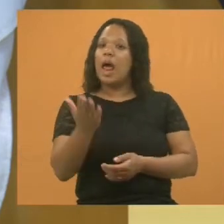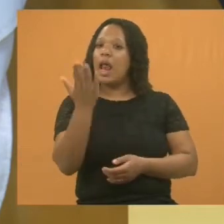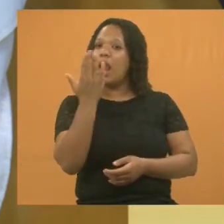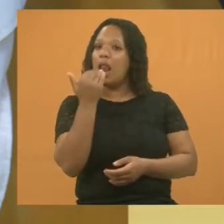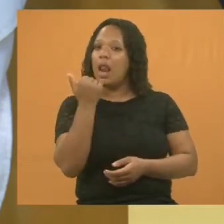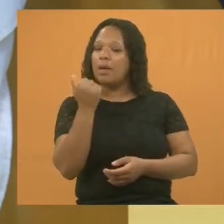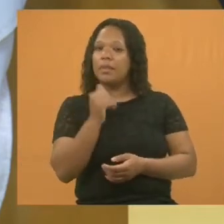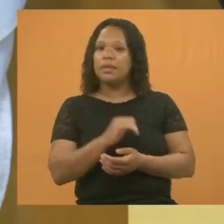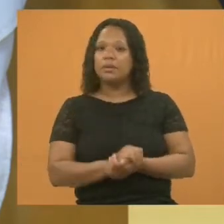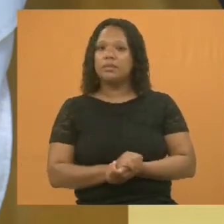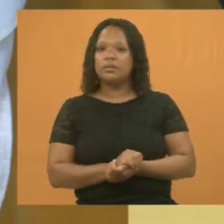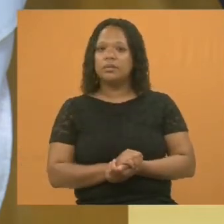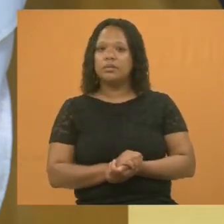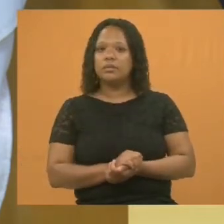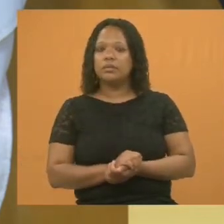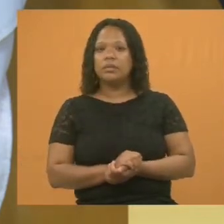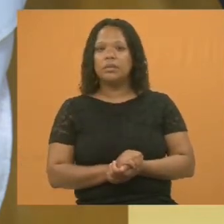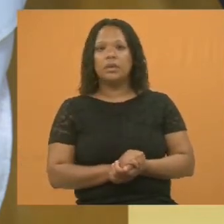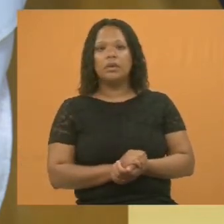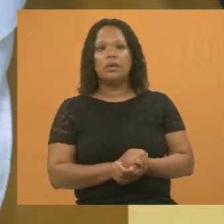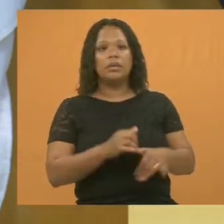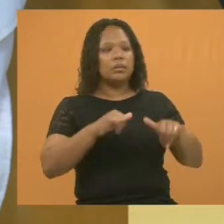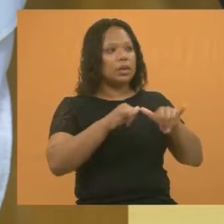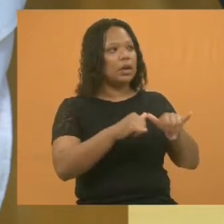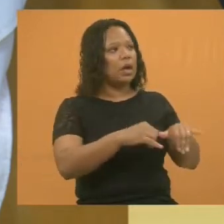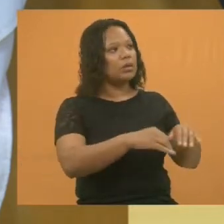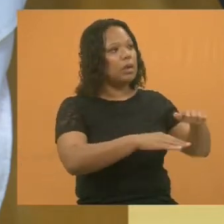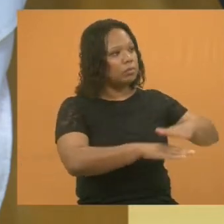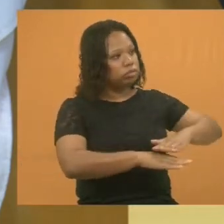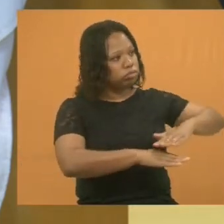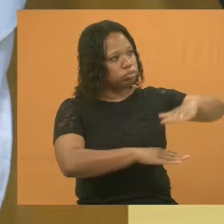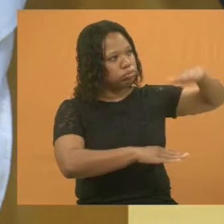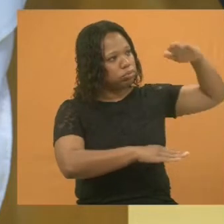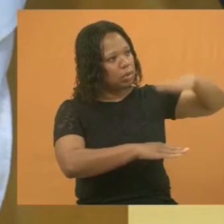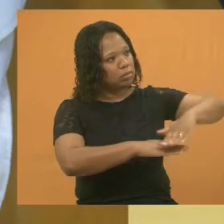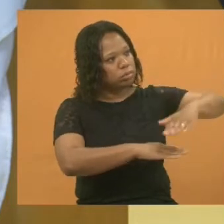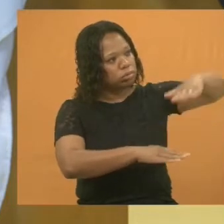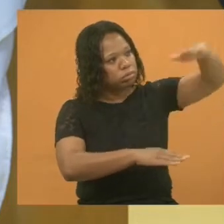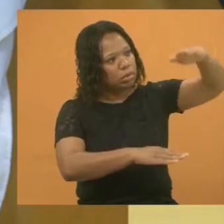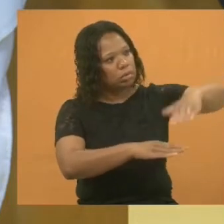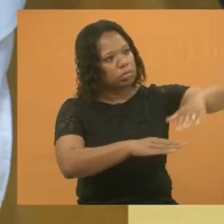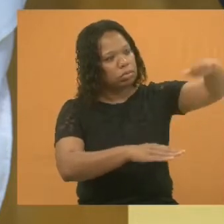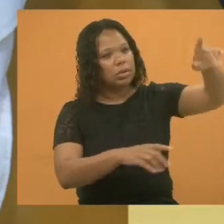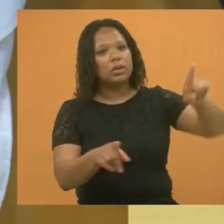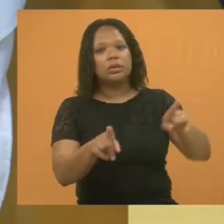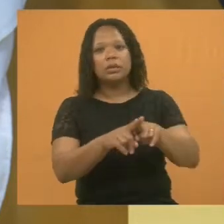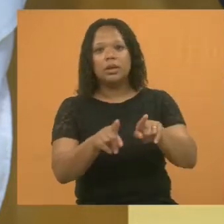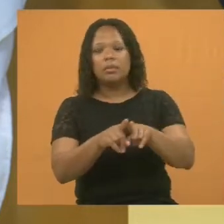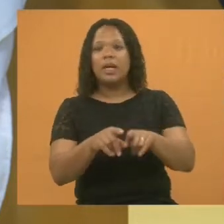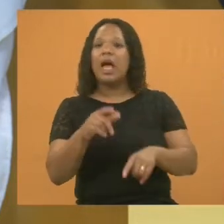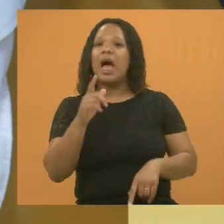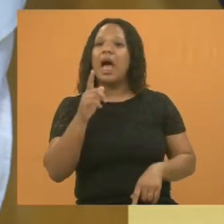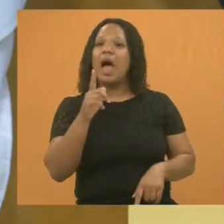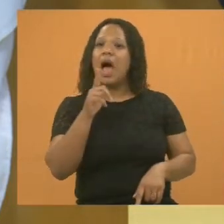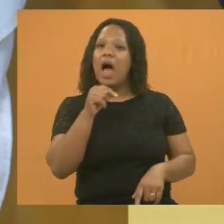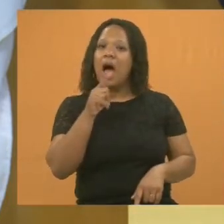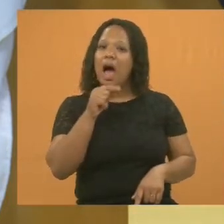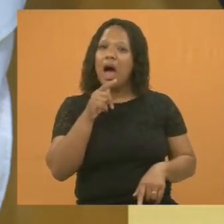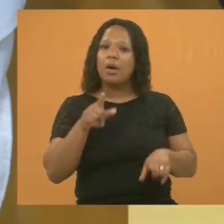Alimentação seria o sistema de abastecimento da cidade. Água e excreção é o sistema de água e